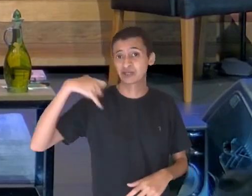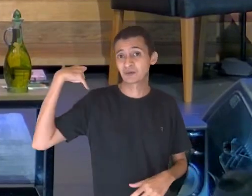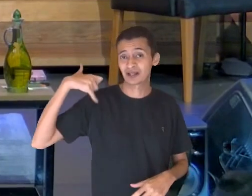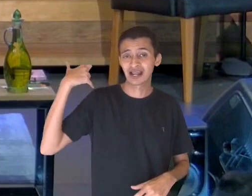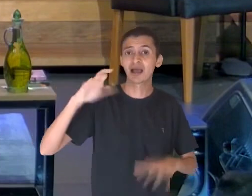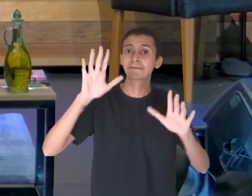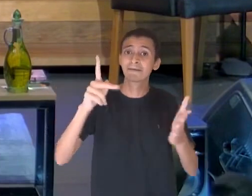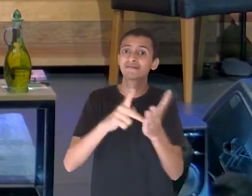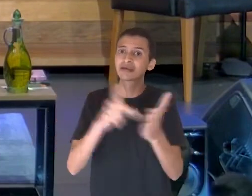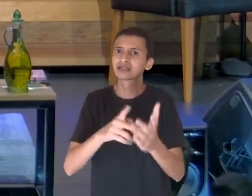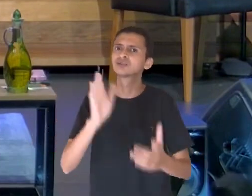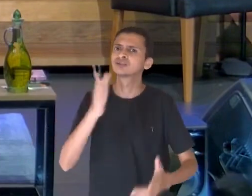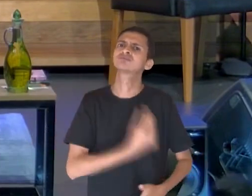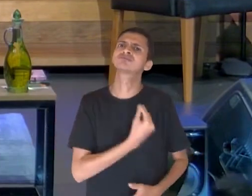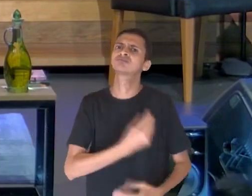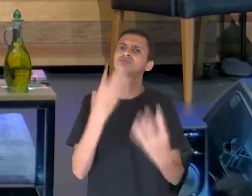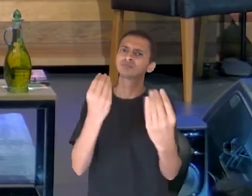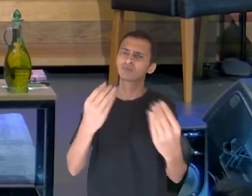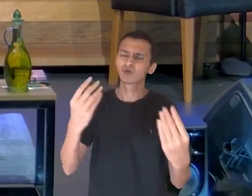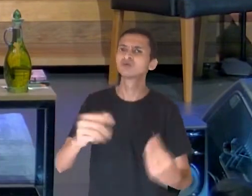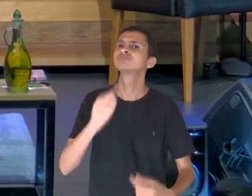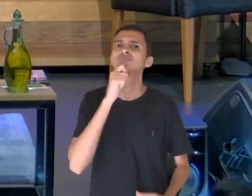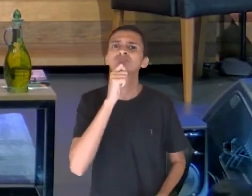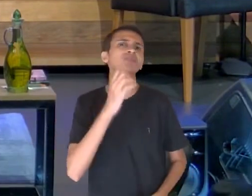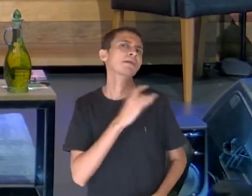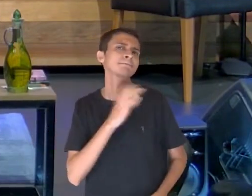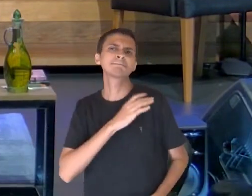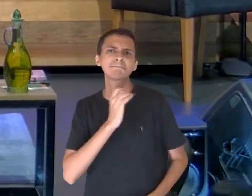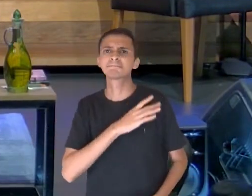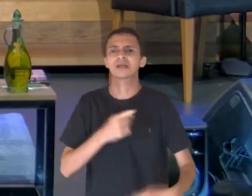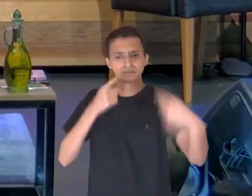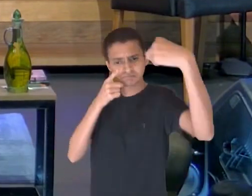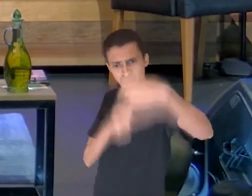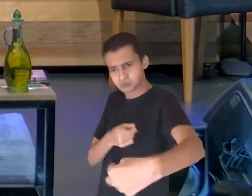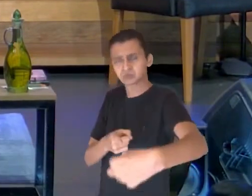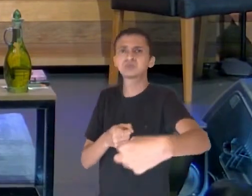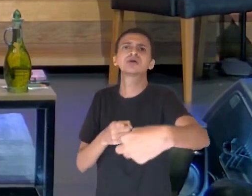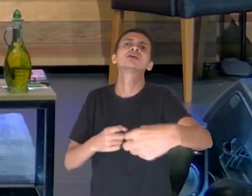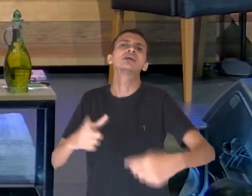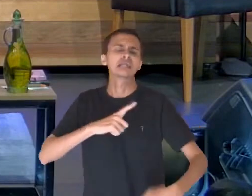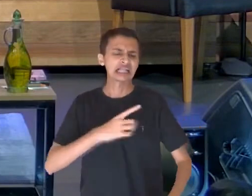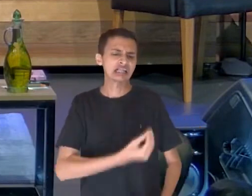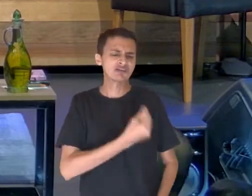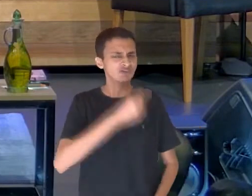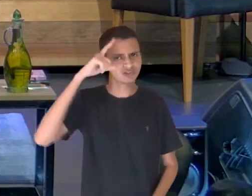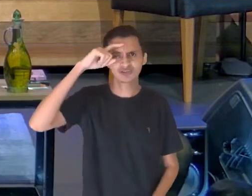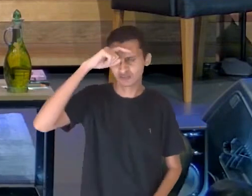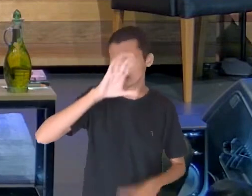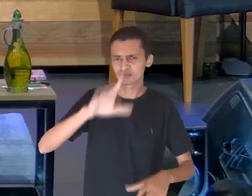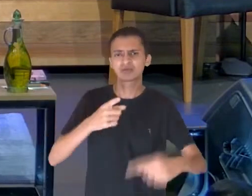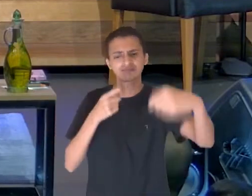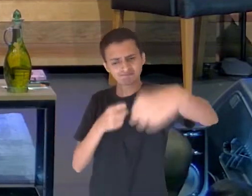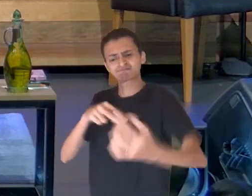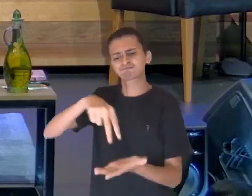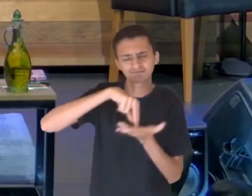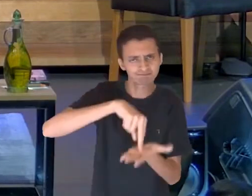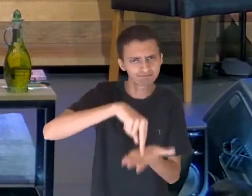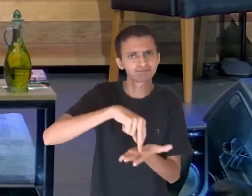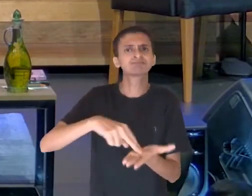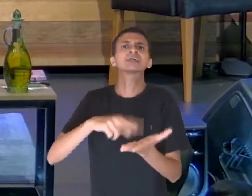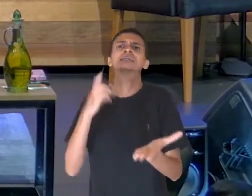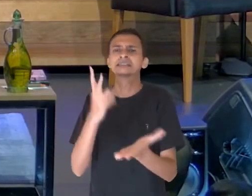gente que não tem medo de encarar a vida como ela foi feita para ser vivida e atravessar